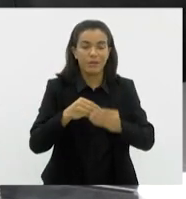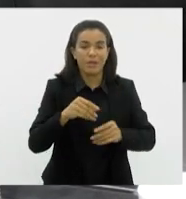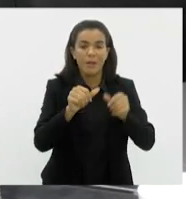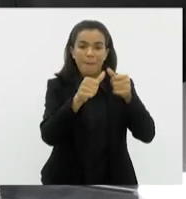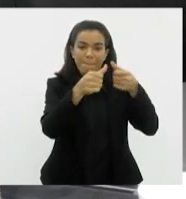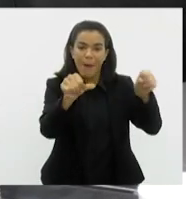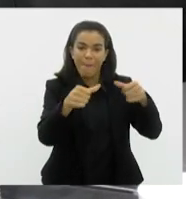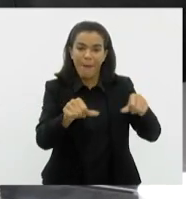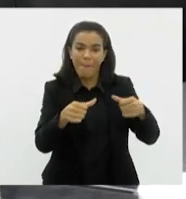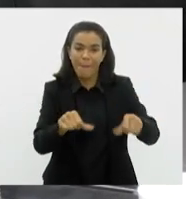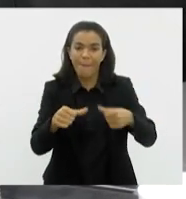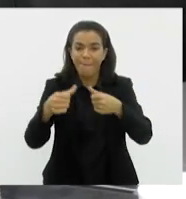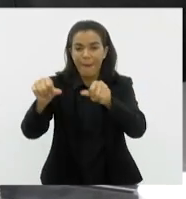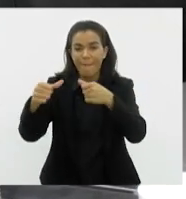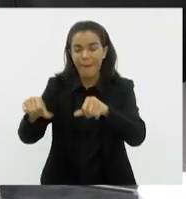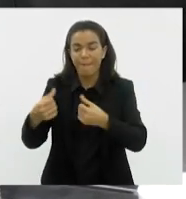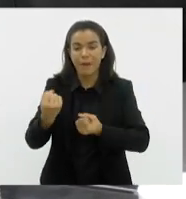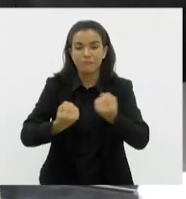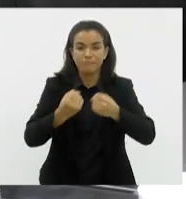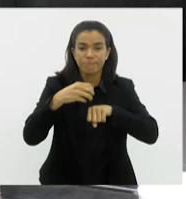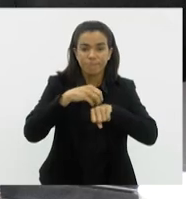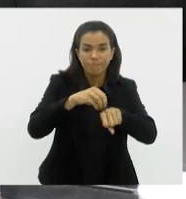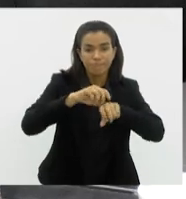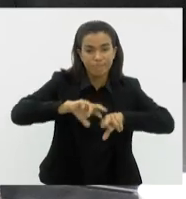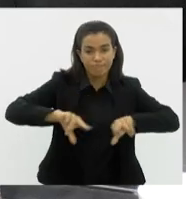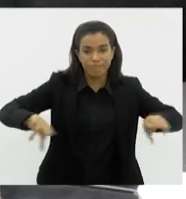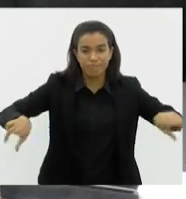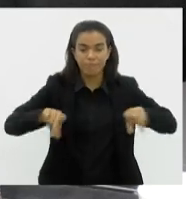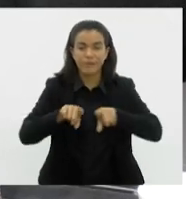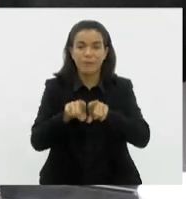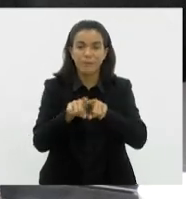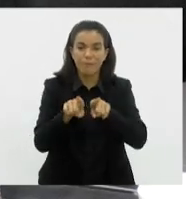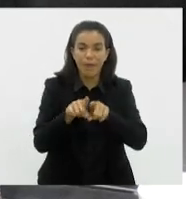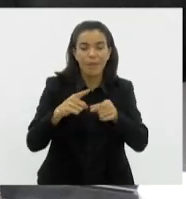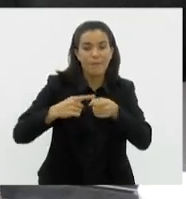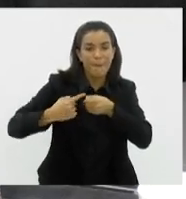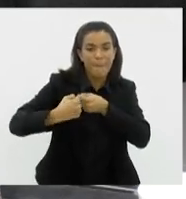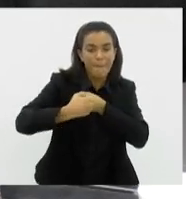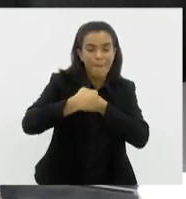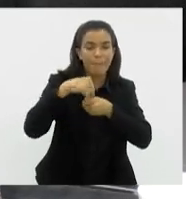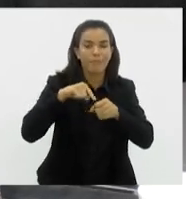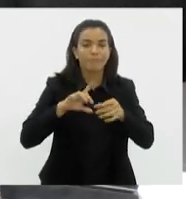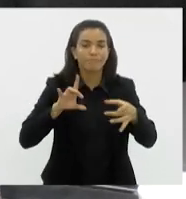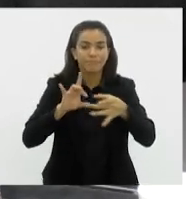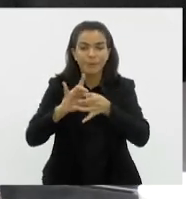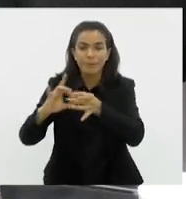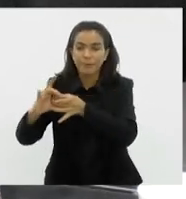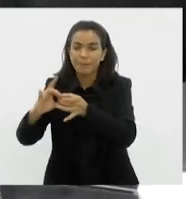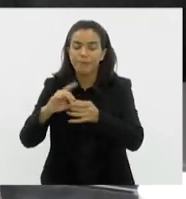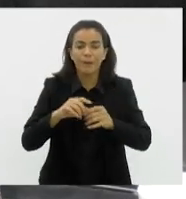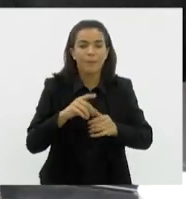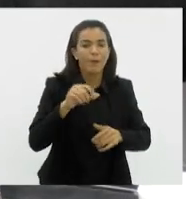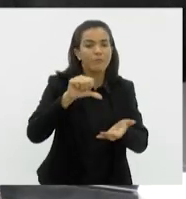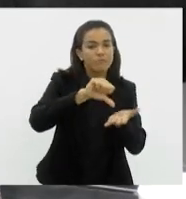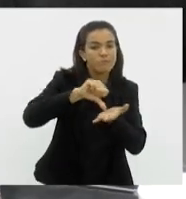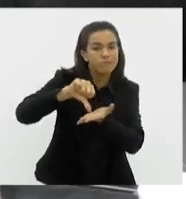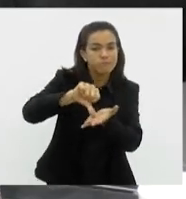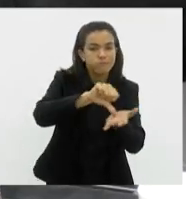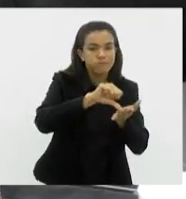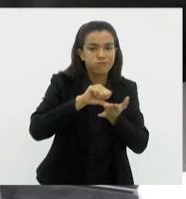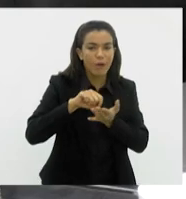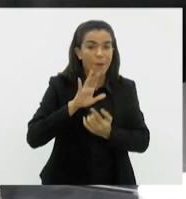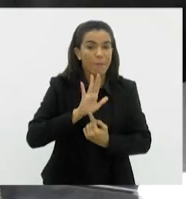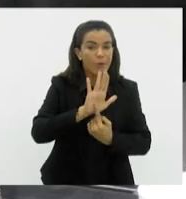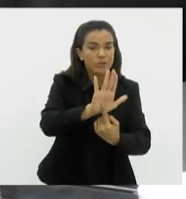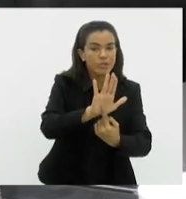de sinalização nos veículos de transporte público coletivo intermunicipal para indicar a localização do ponto cego aos